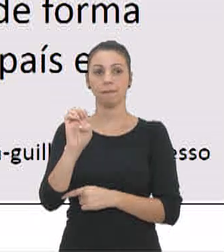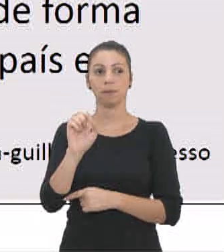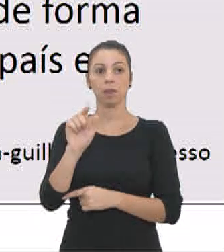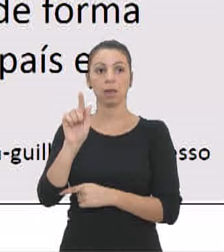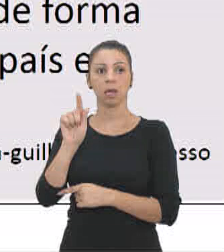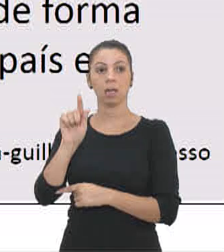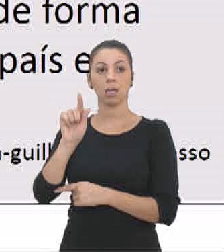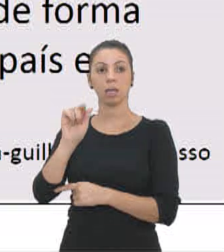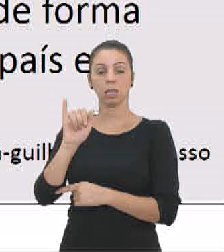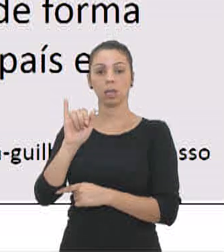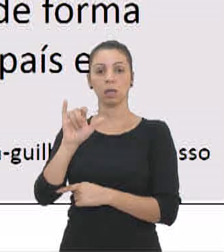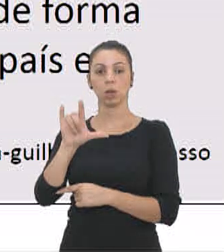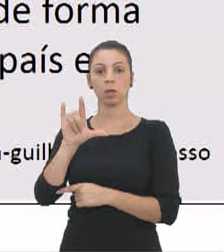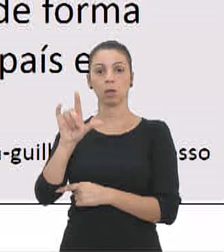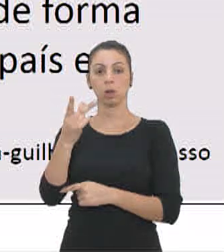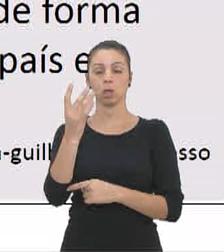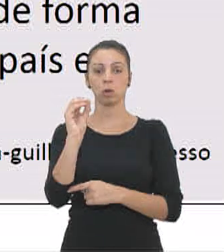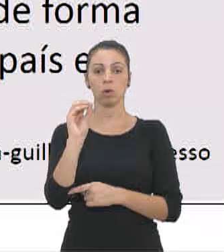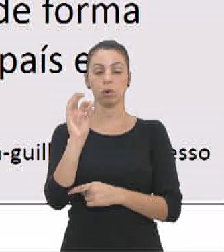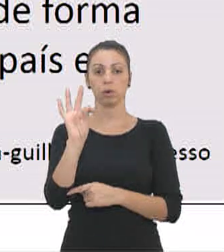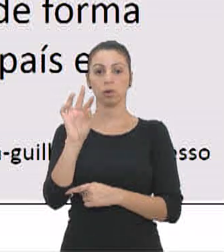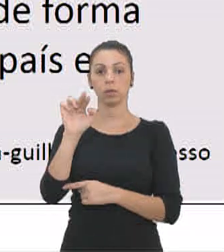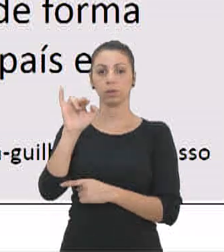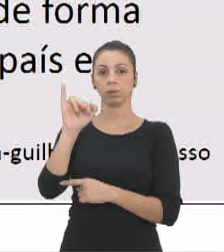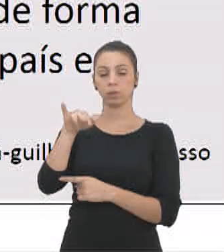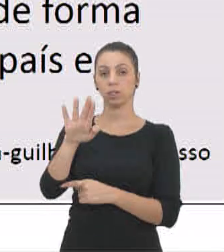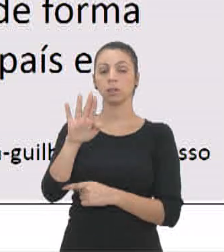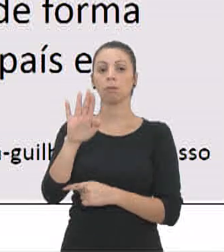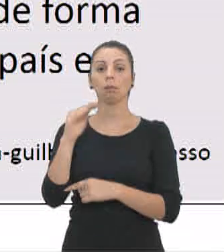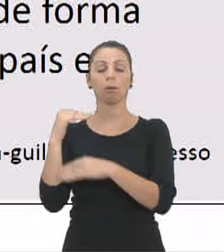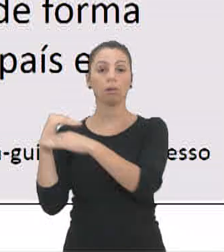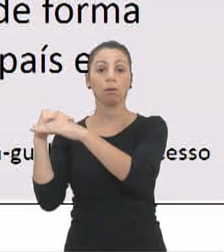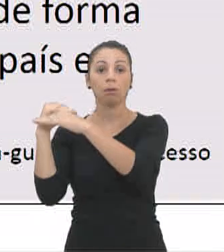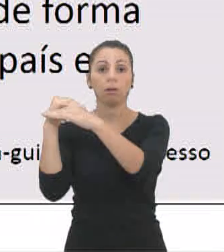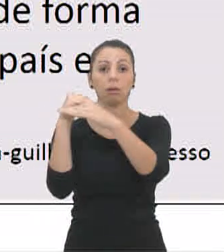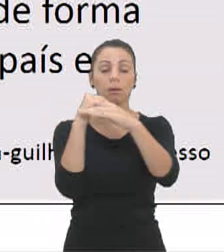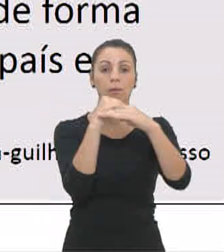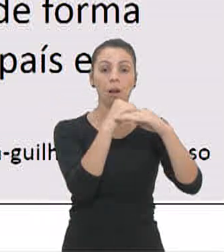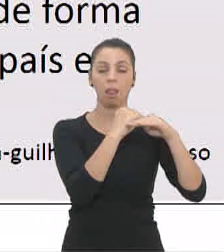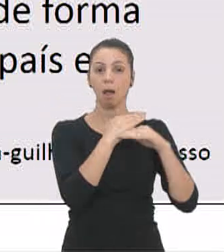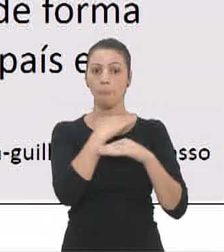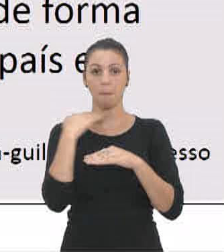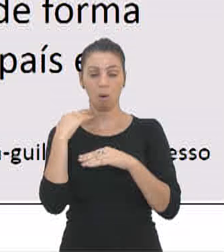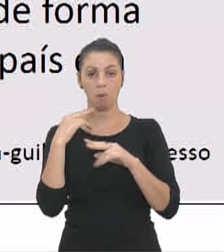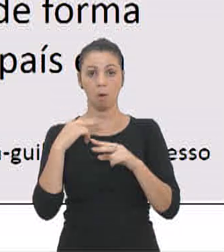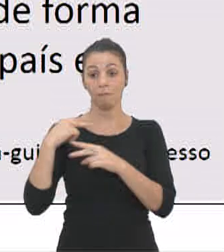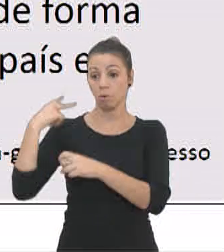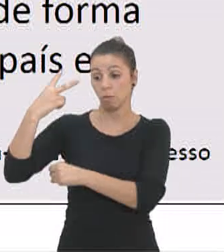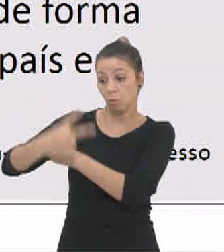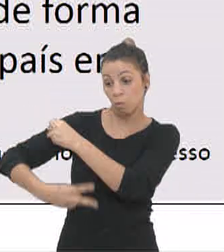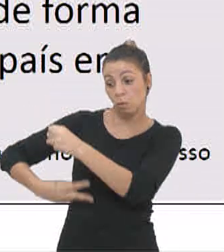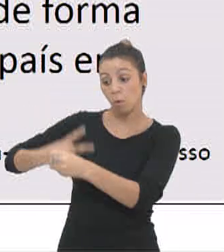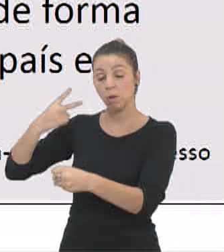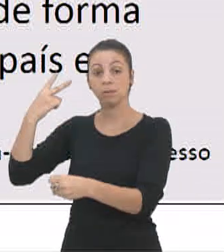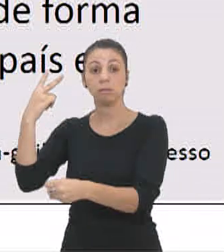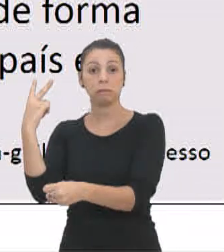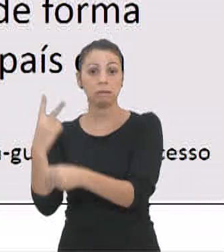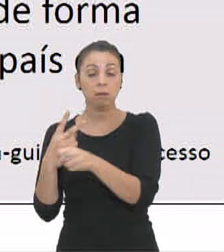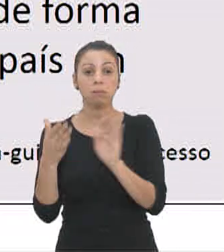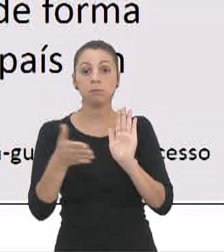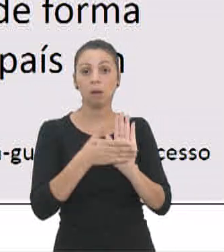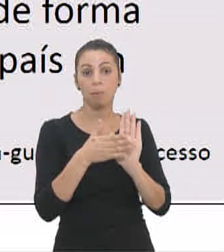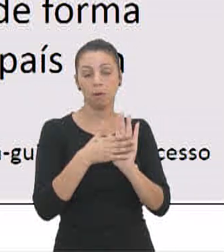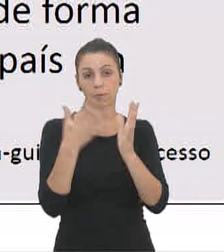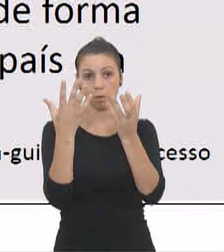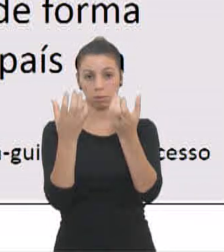propôs penas iguais para crimes iguais. Após 2 anos de debate, a proposta foi aceita e outro médico, Antoine